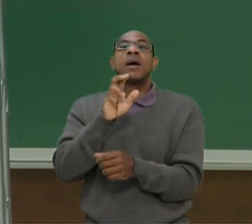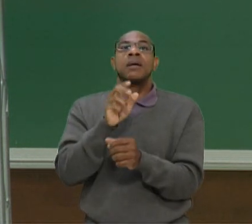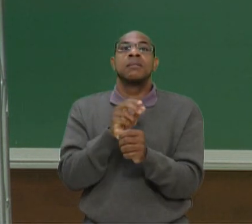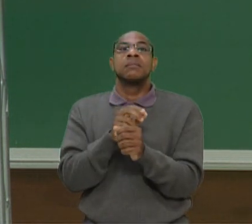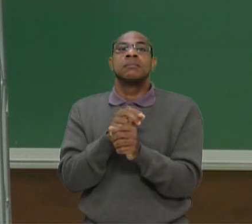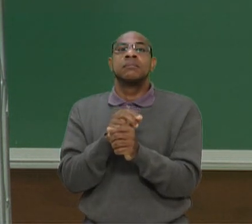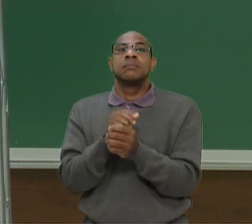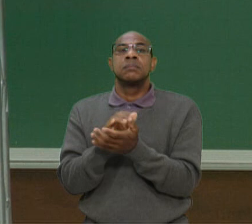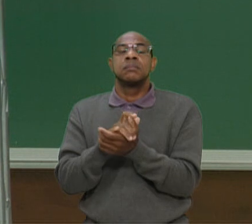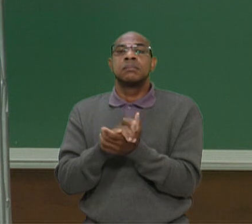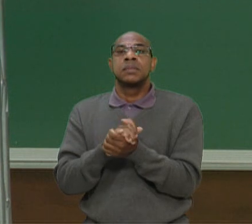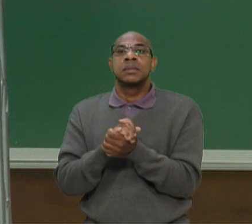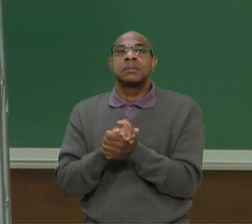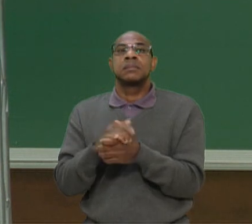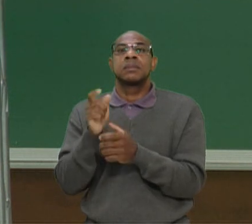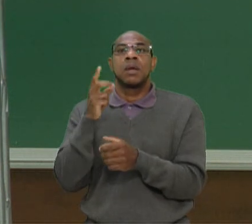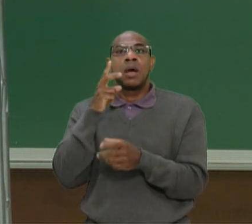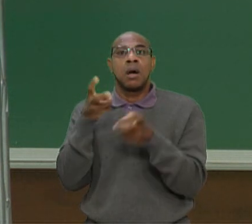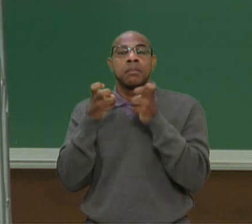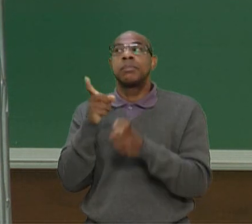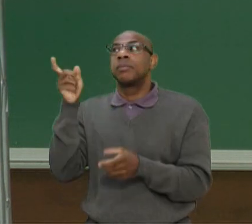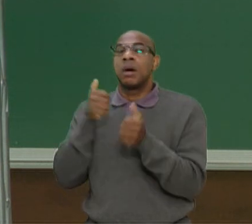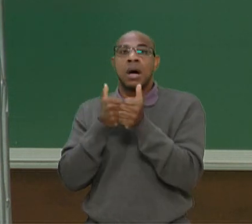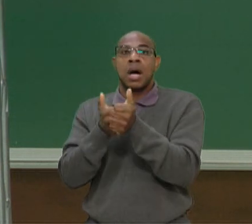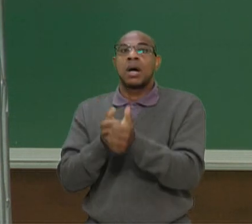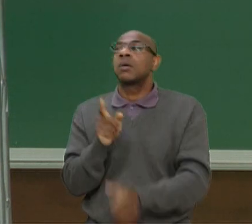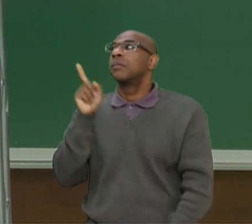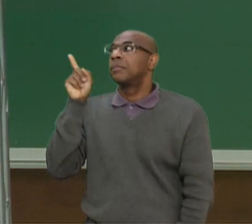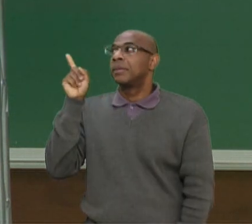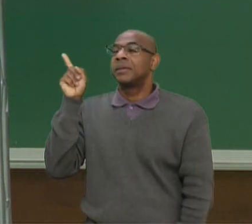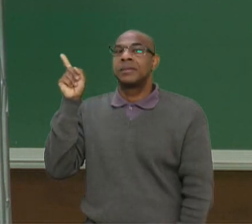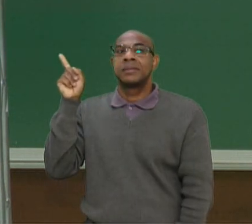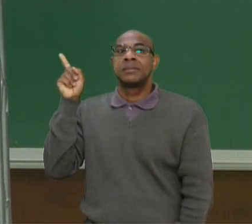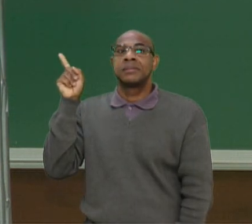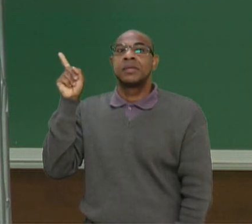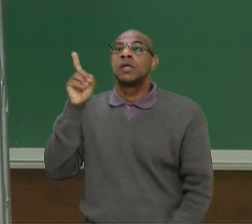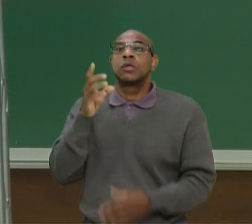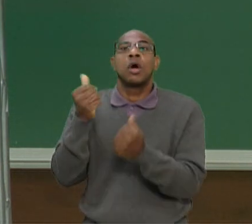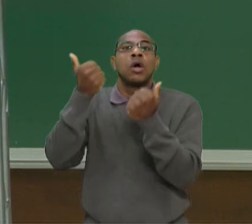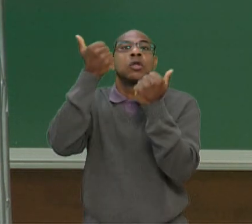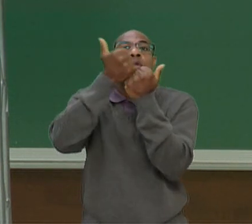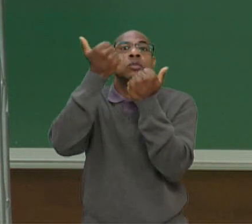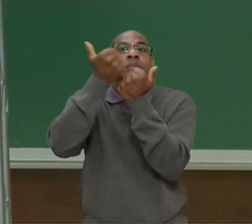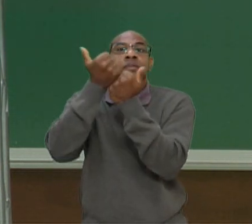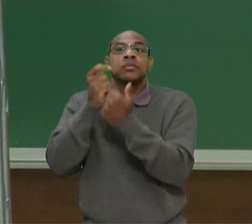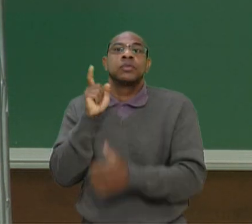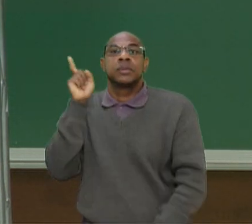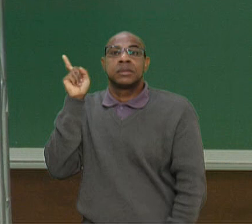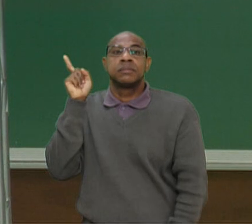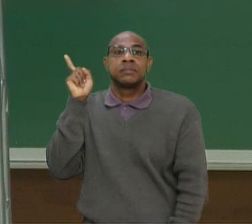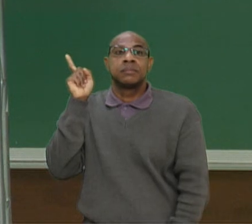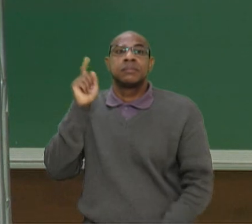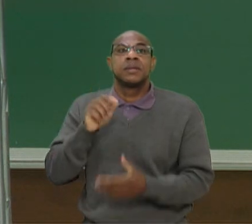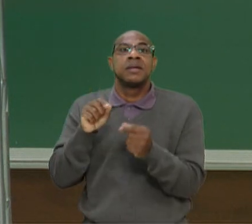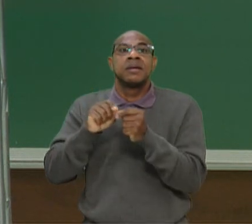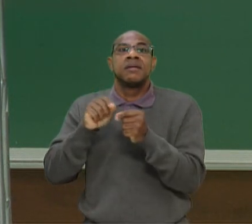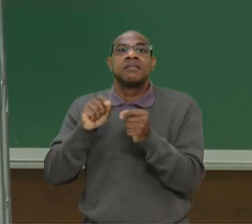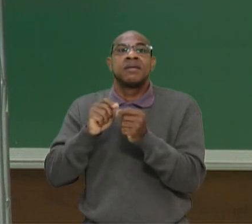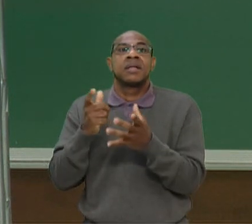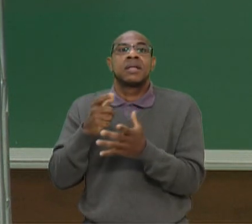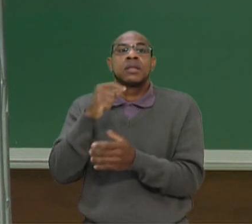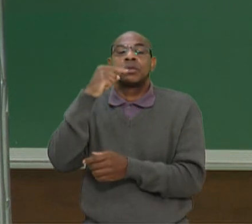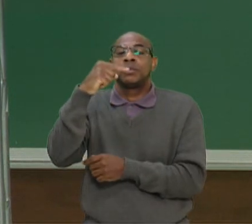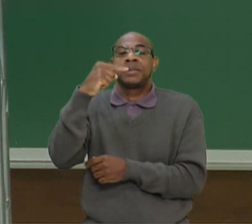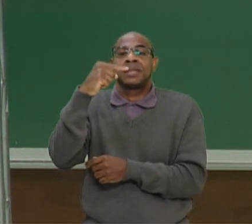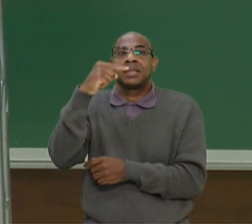2 mais 3, o 3 é maior, vai ficar positivo e a gente substitui, faz a subtração. 3 menos